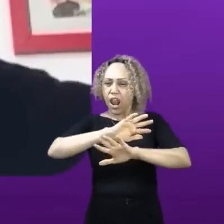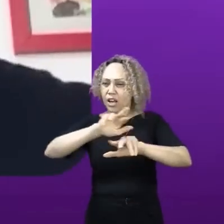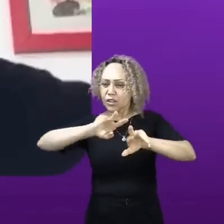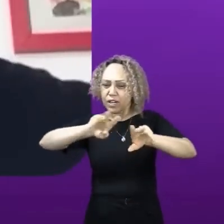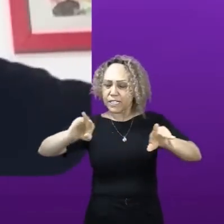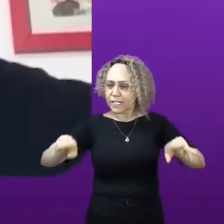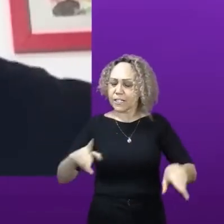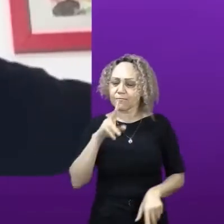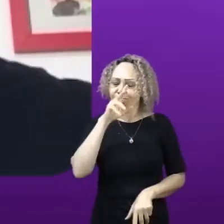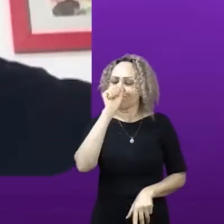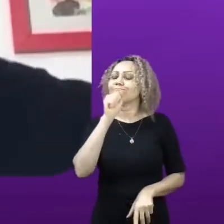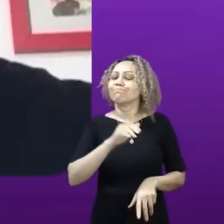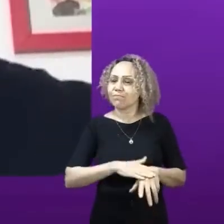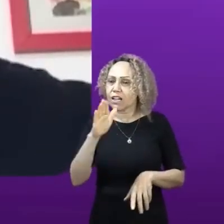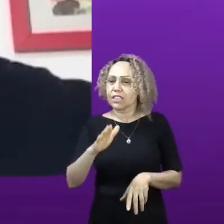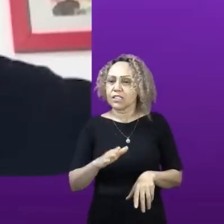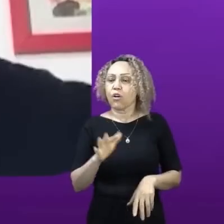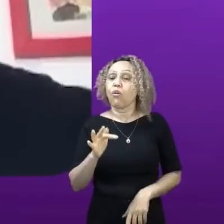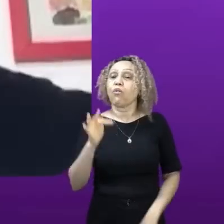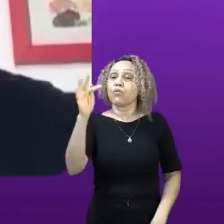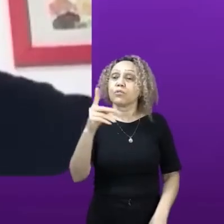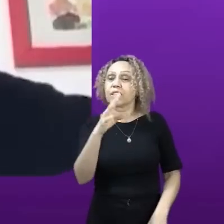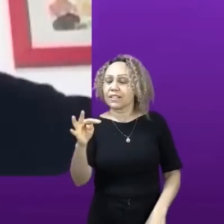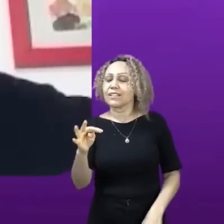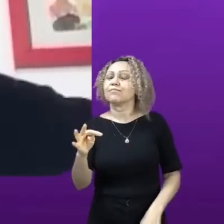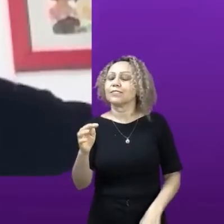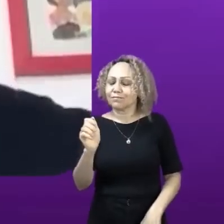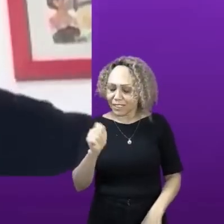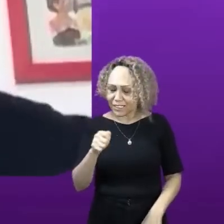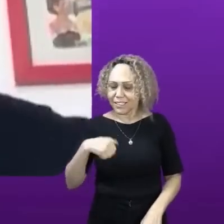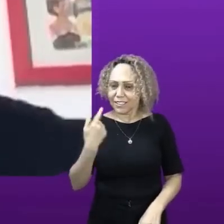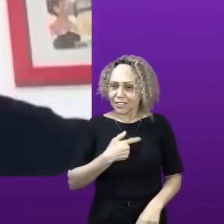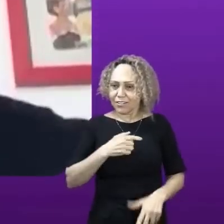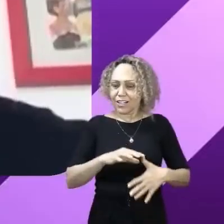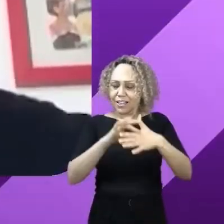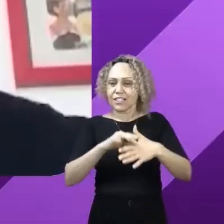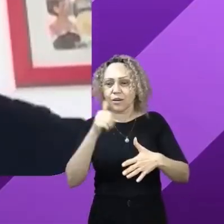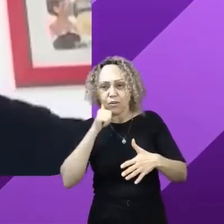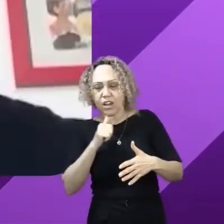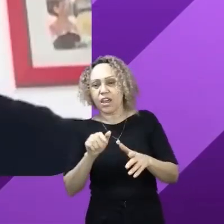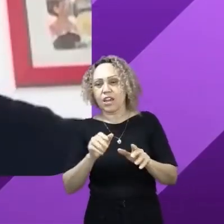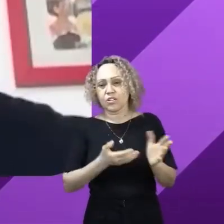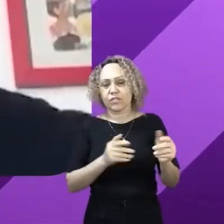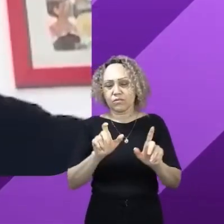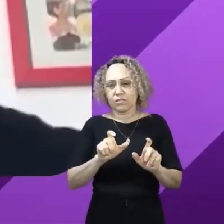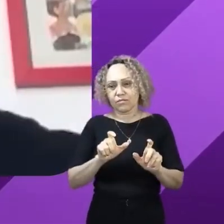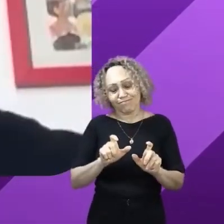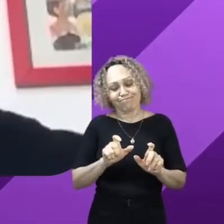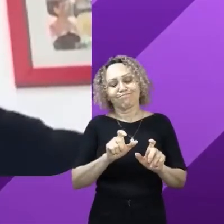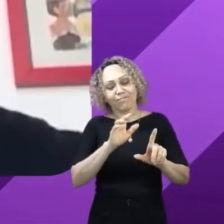do PT também depende da nossa aliança entre mulheres, a juventude LGBT e os nossos sonhos,